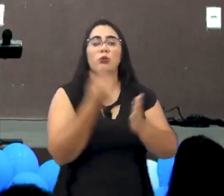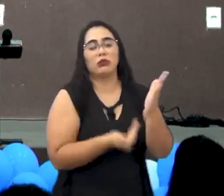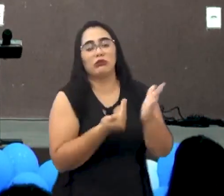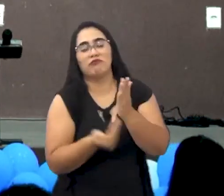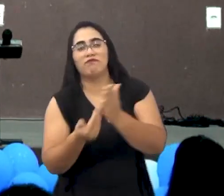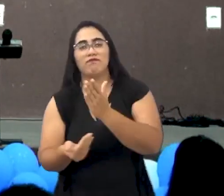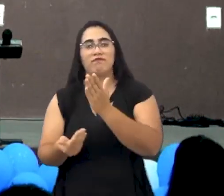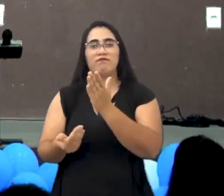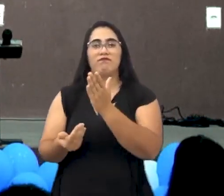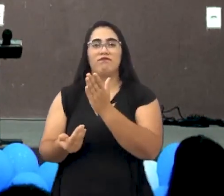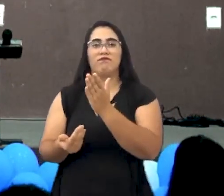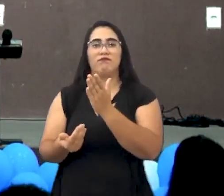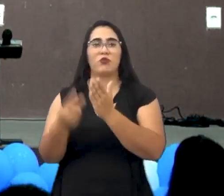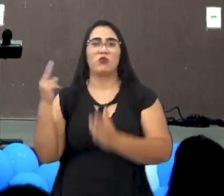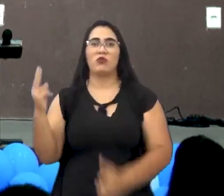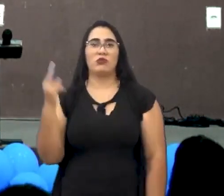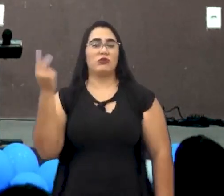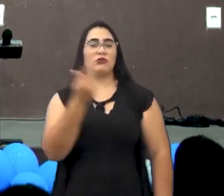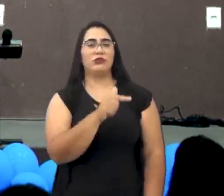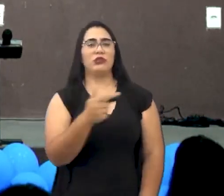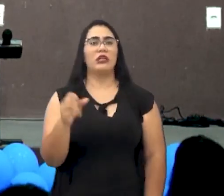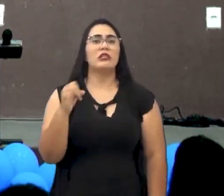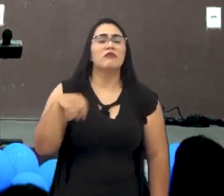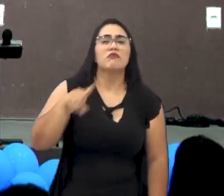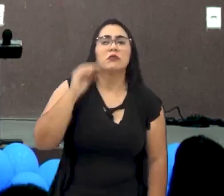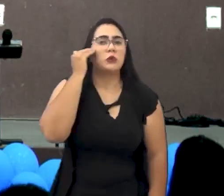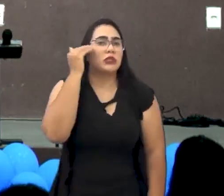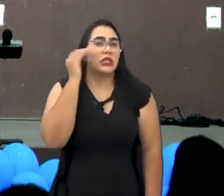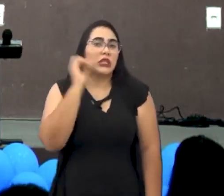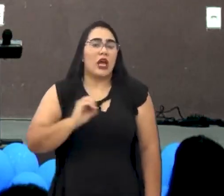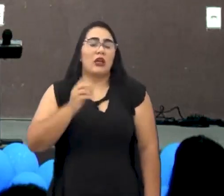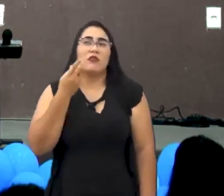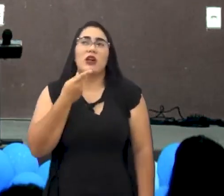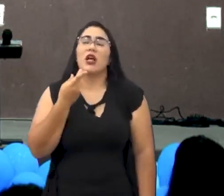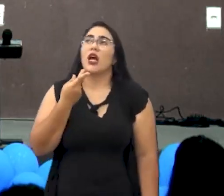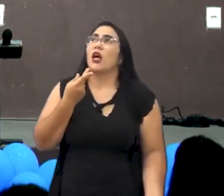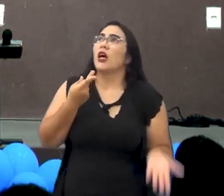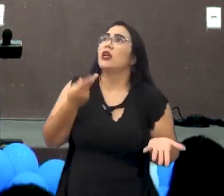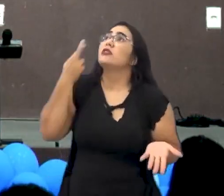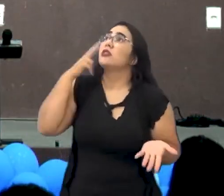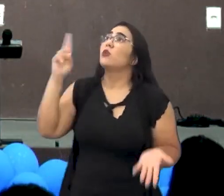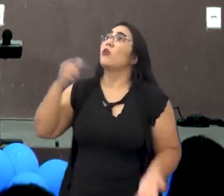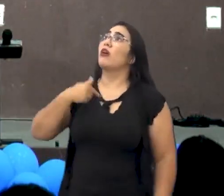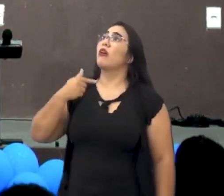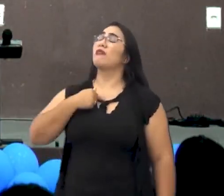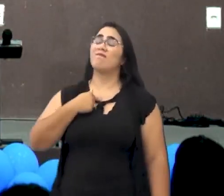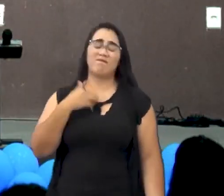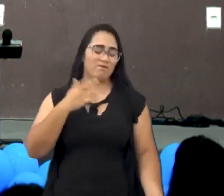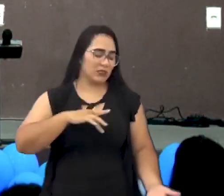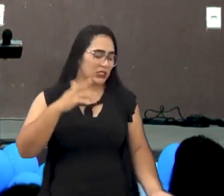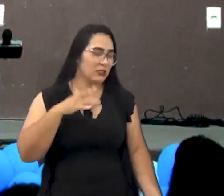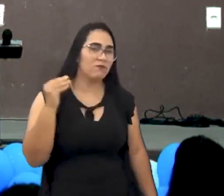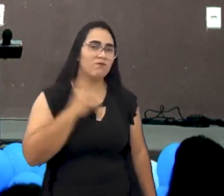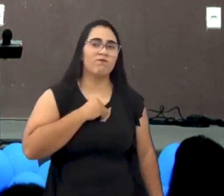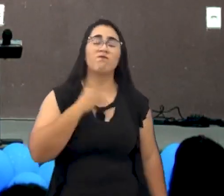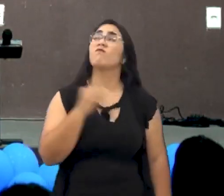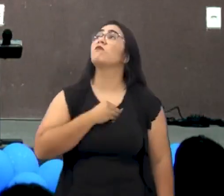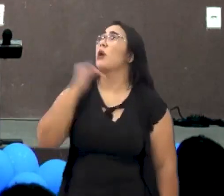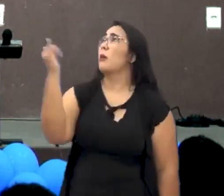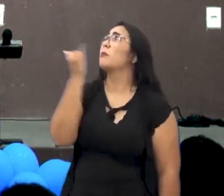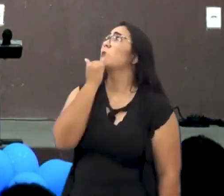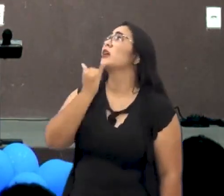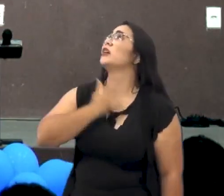fizeram inúteis, essa é a verdade. E se você não reconhecer e bater no peito e disser: Senhor, eu sou um miserável pecador, me